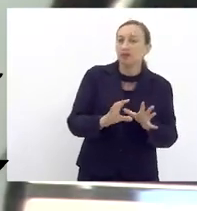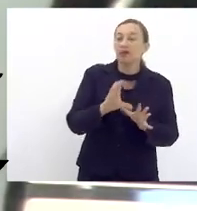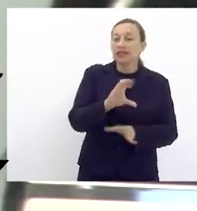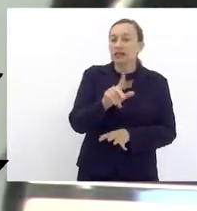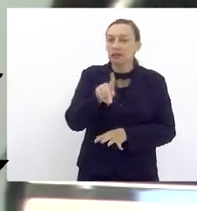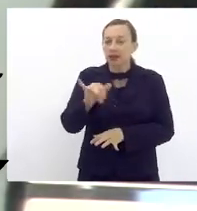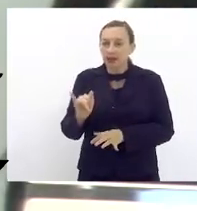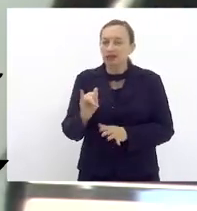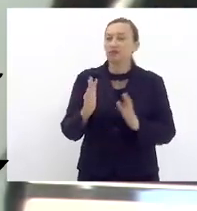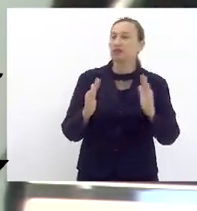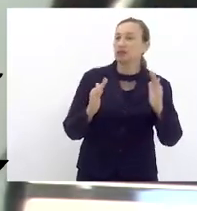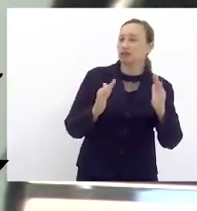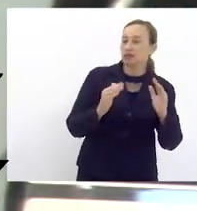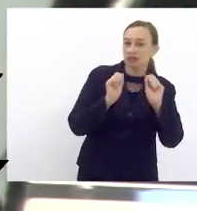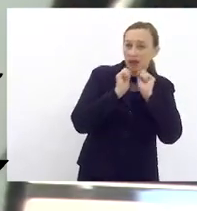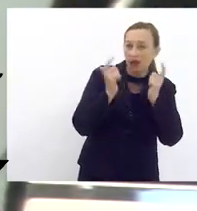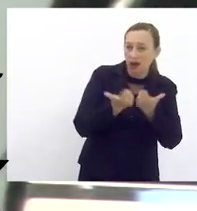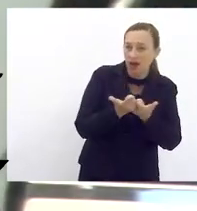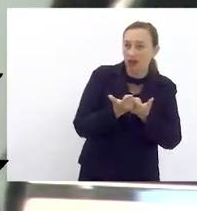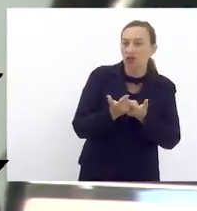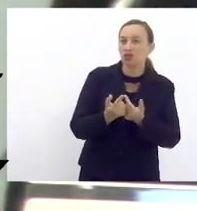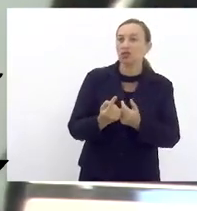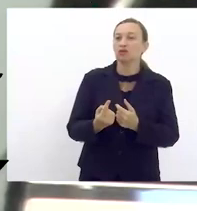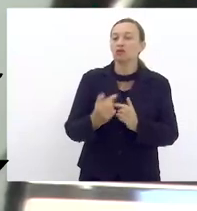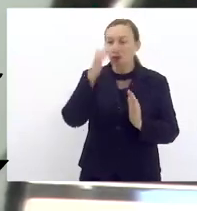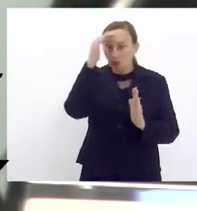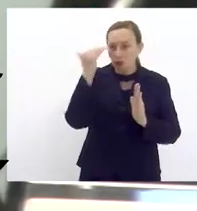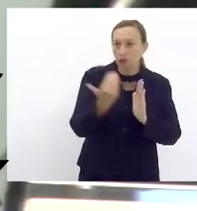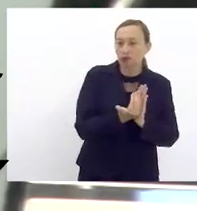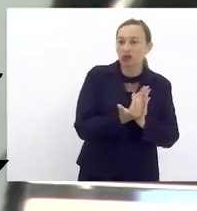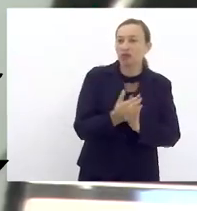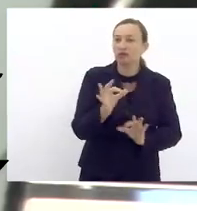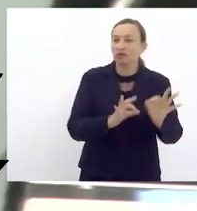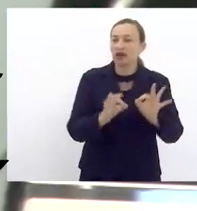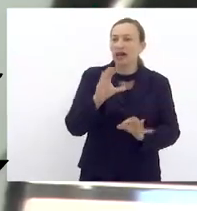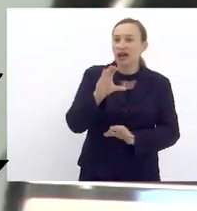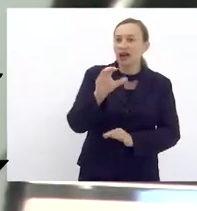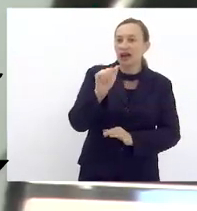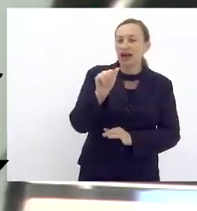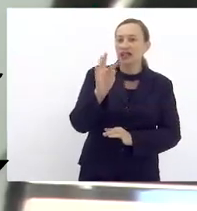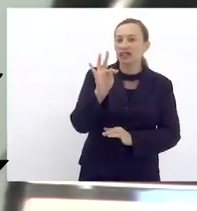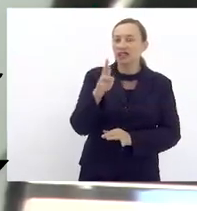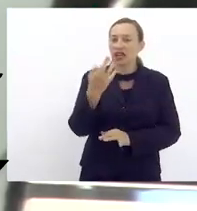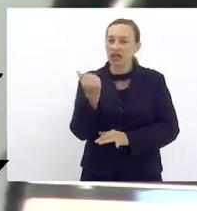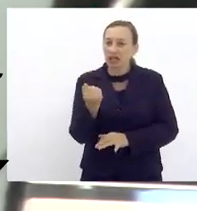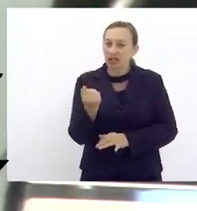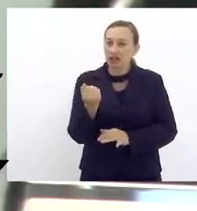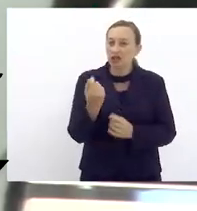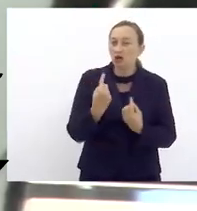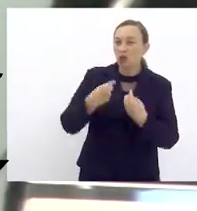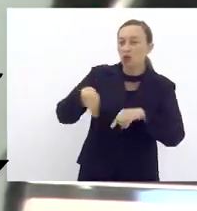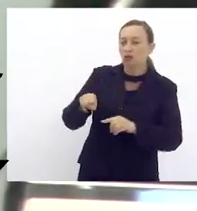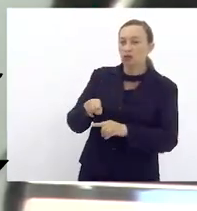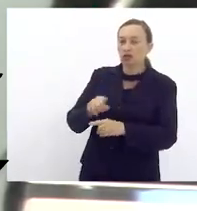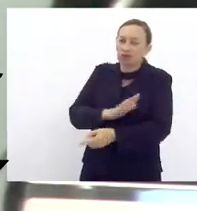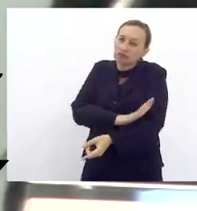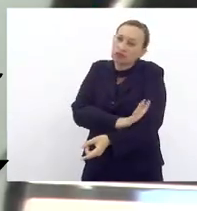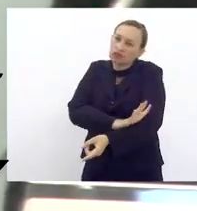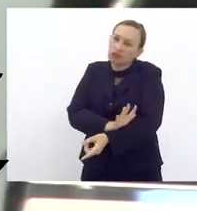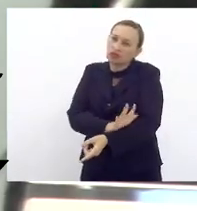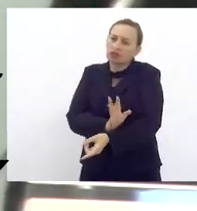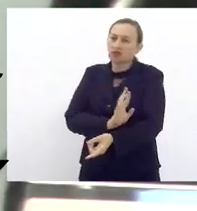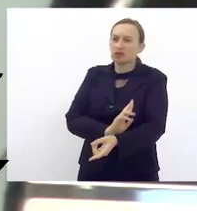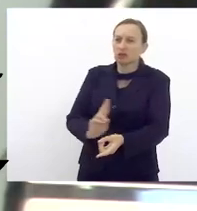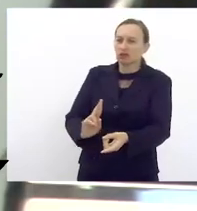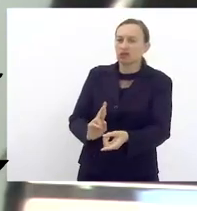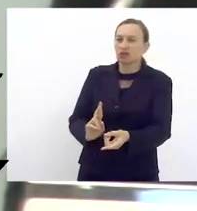CPI nessa casa e uma delas que foi cumprida foi elaboração de uma cartilha de combate ao racismo religioso na escola mas ela foi concebida a partir da